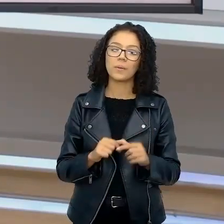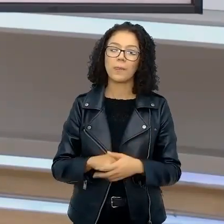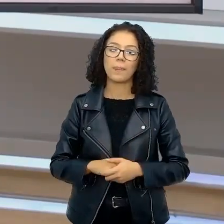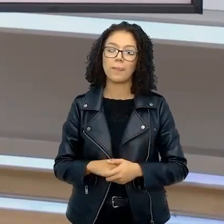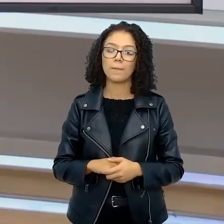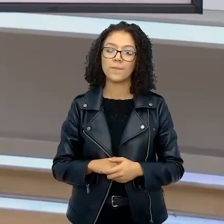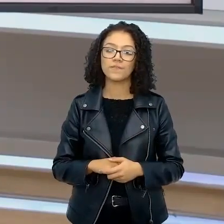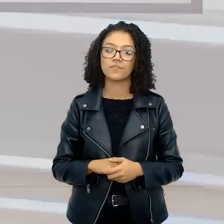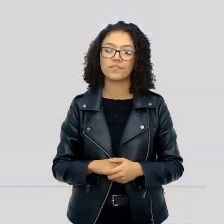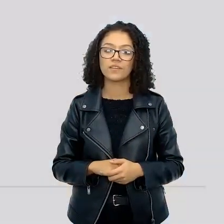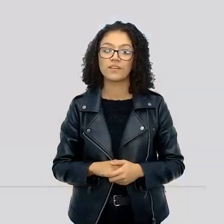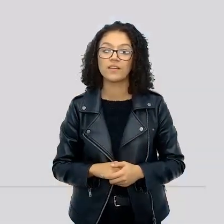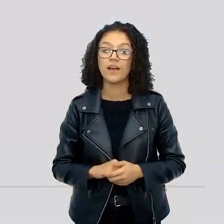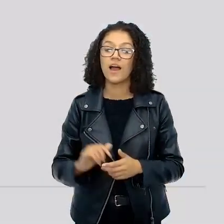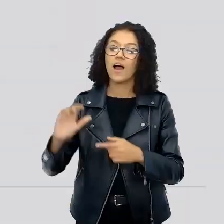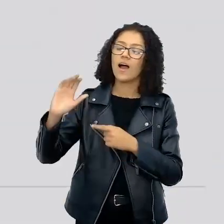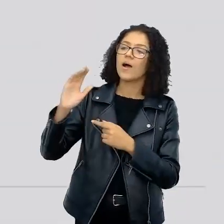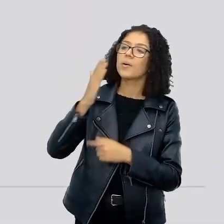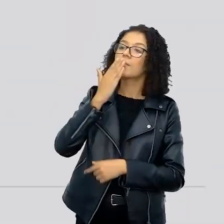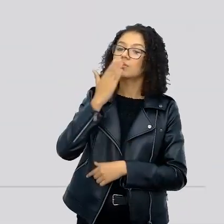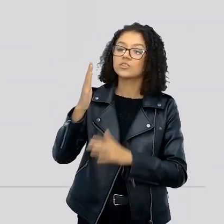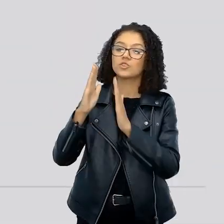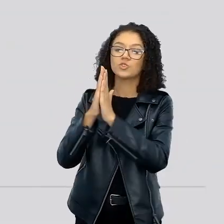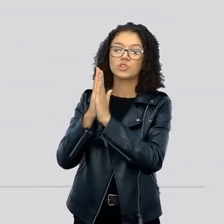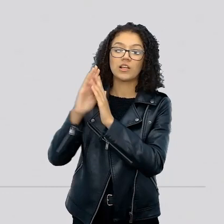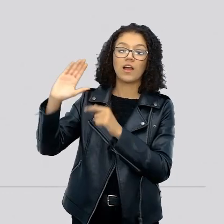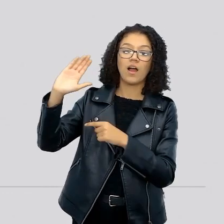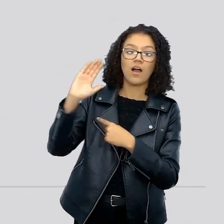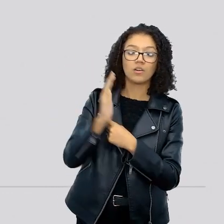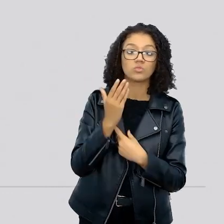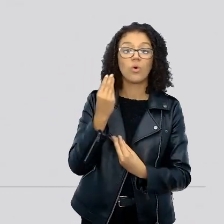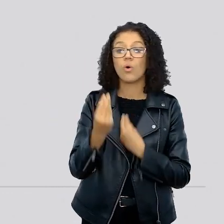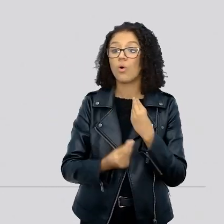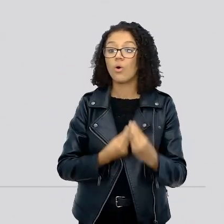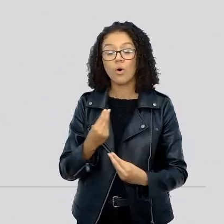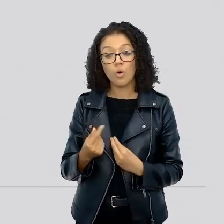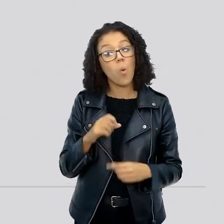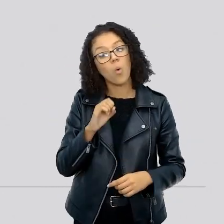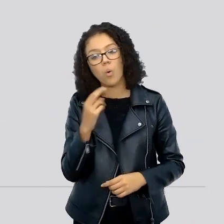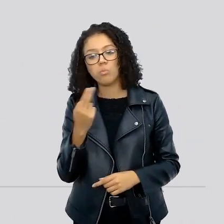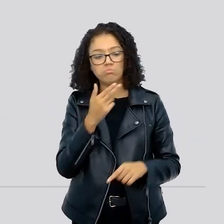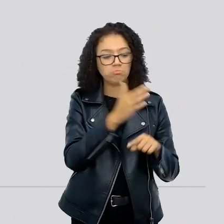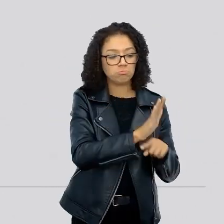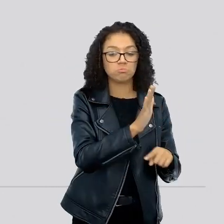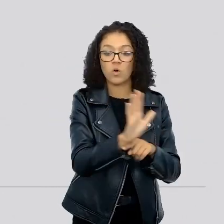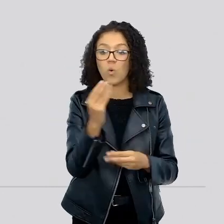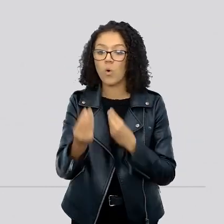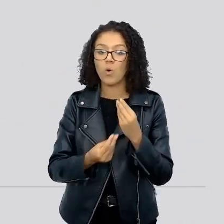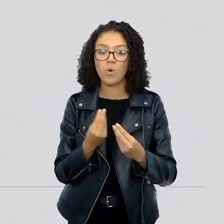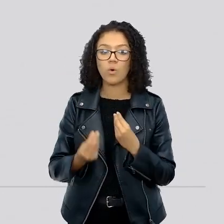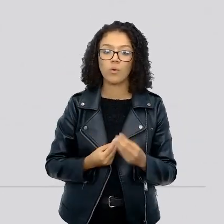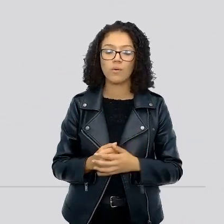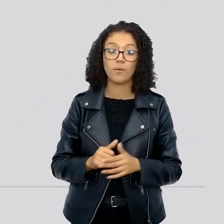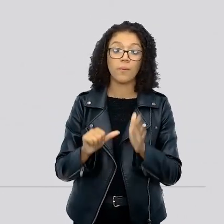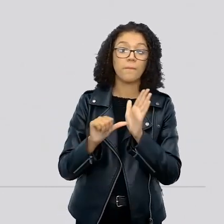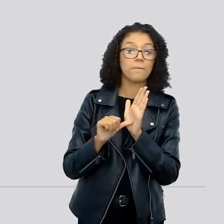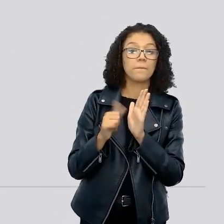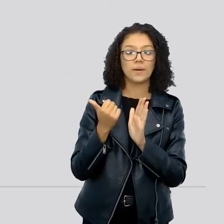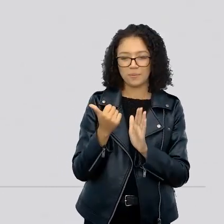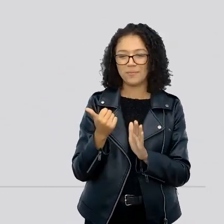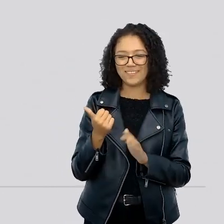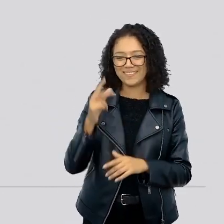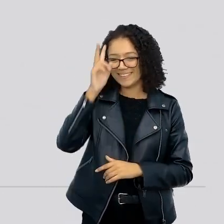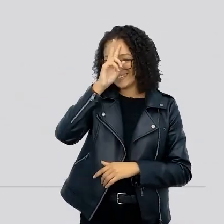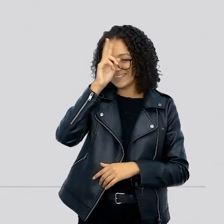podem buscar ajuda ou como ajudar essa criança e adolescente vítima de violência. Então, eu trouxe uns tópicos. O primeiro é aquilo que eu